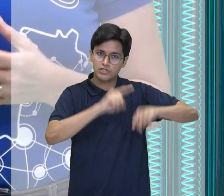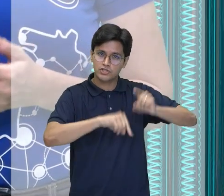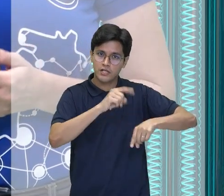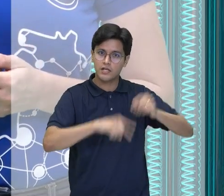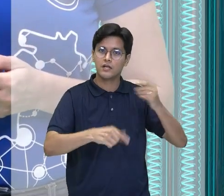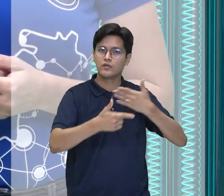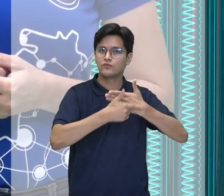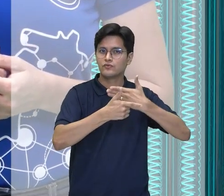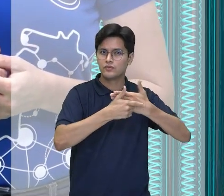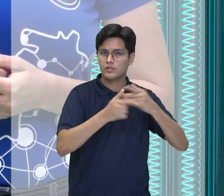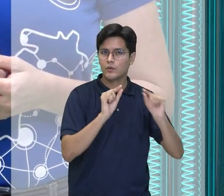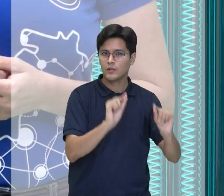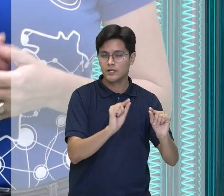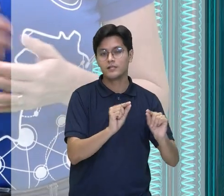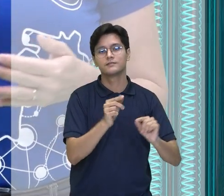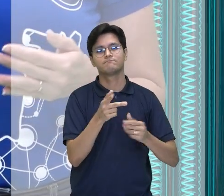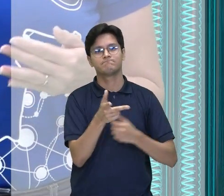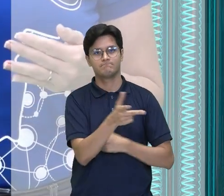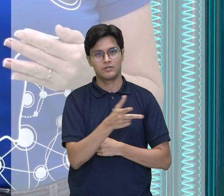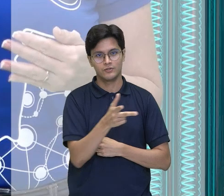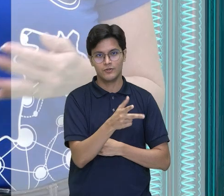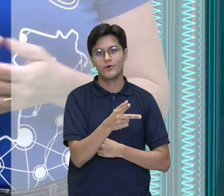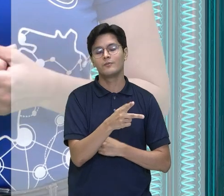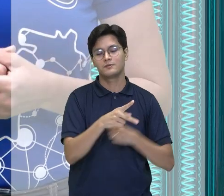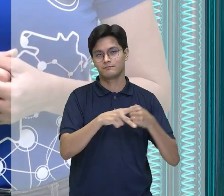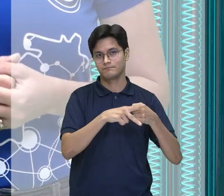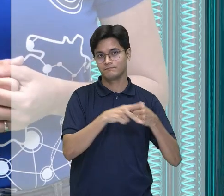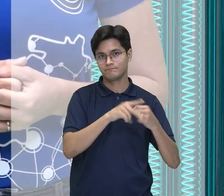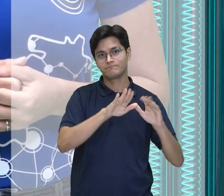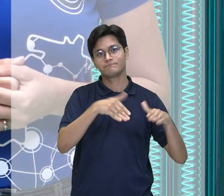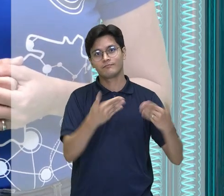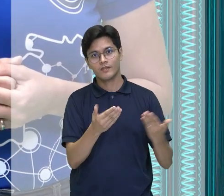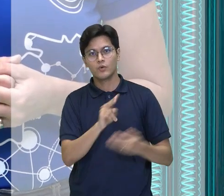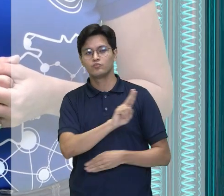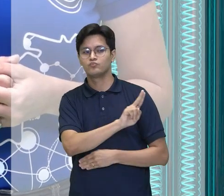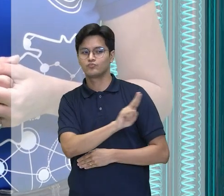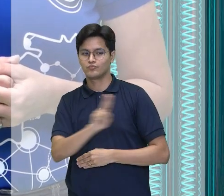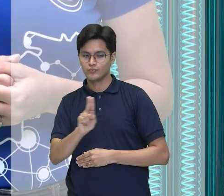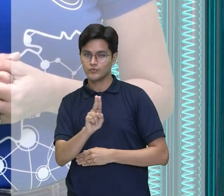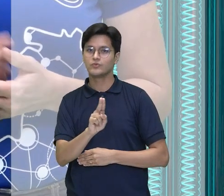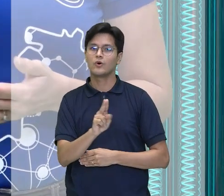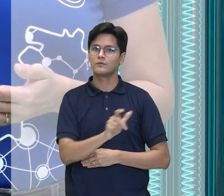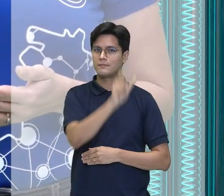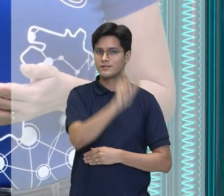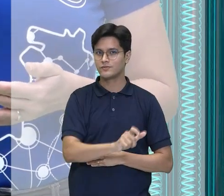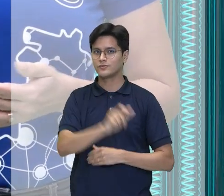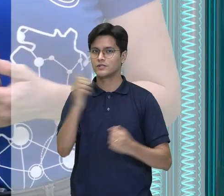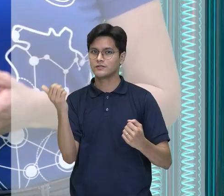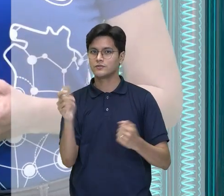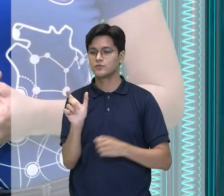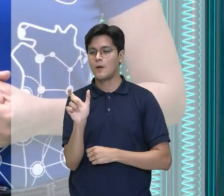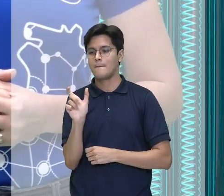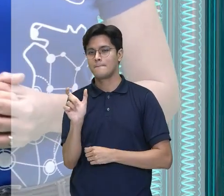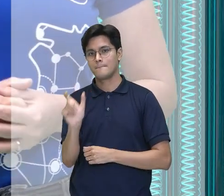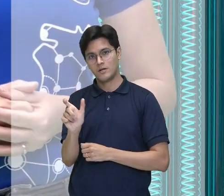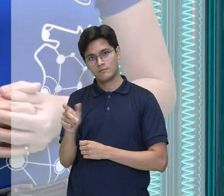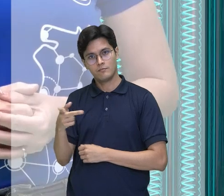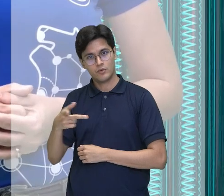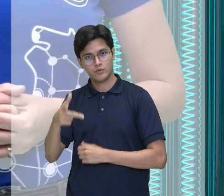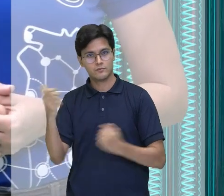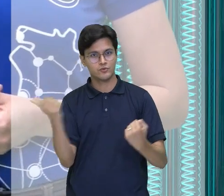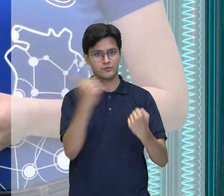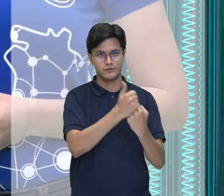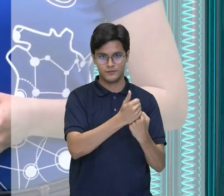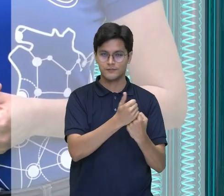De pronome, ok? Então, eu estou substituindo o nome de uma pessoa, right? Vamos ver um pouquinho mais sobre os